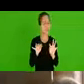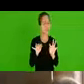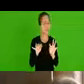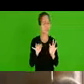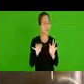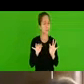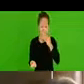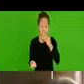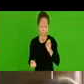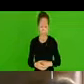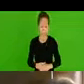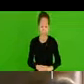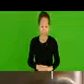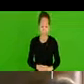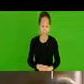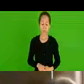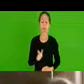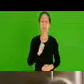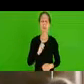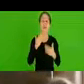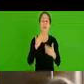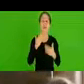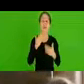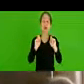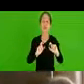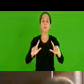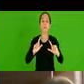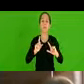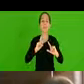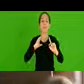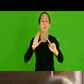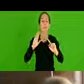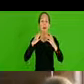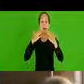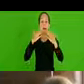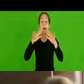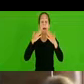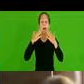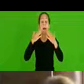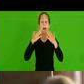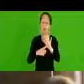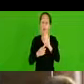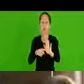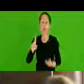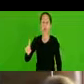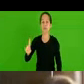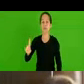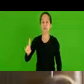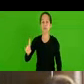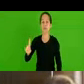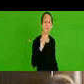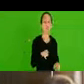apresentação final que seja capaz de casar criativamente a narração, a minha narração, a narração dos